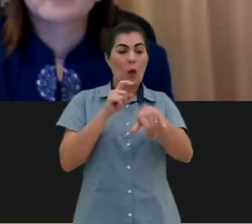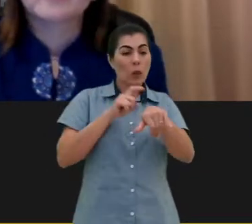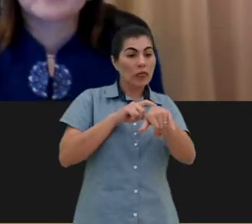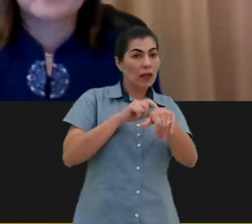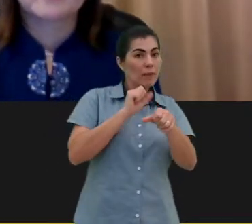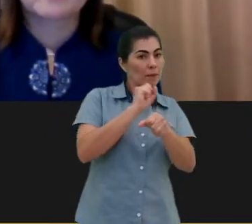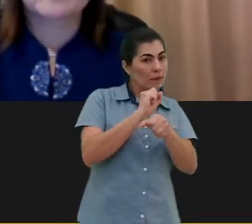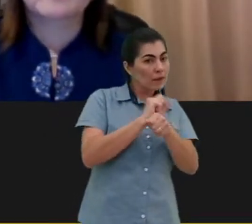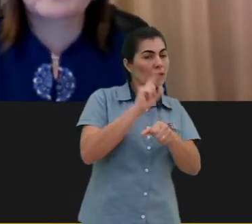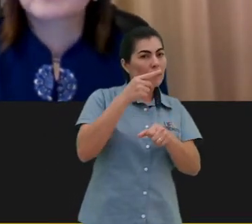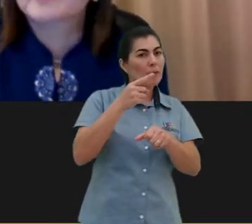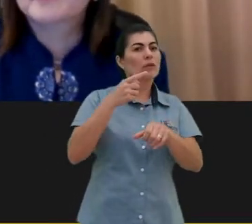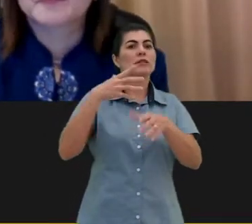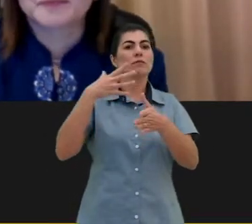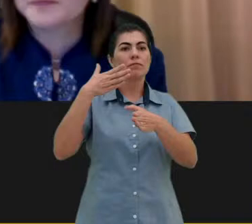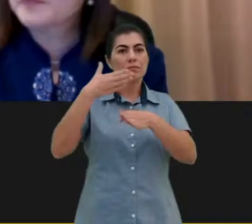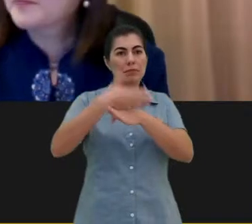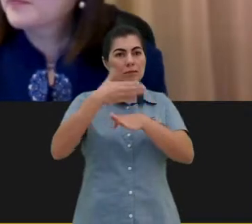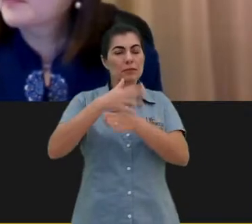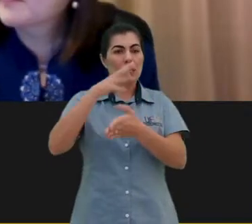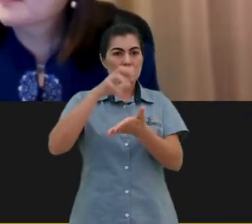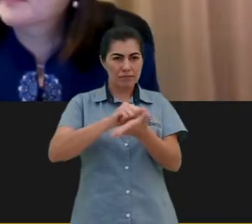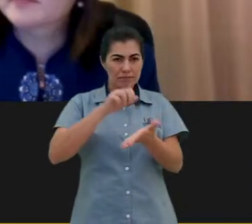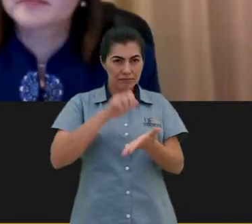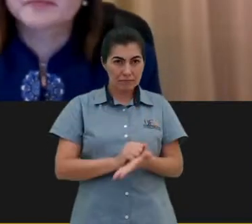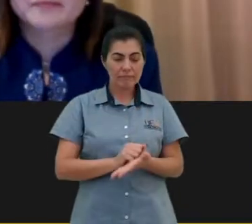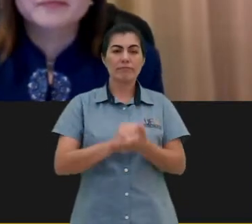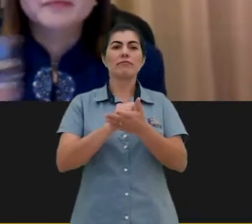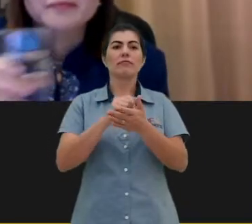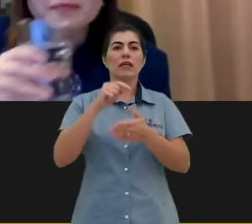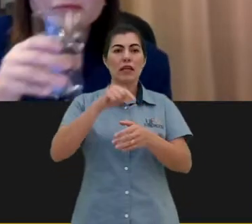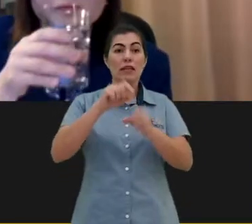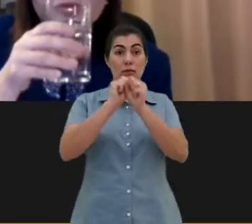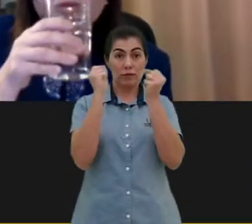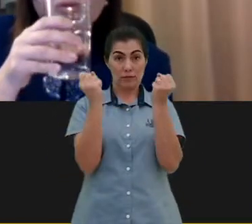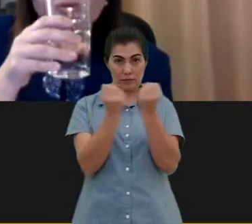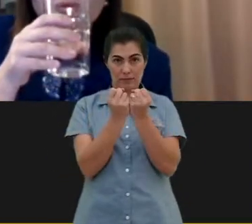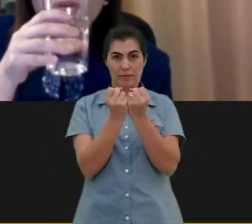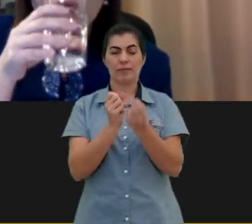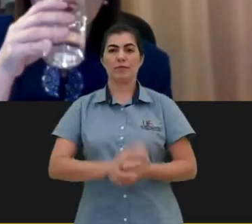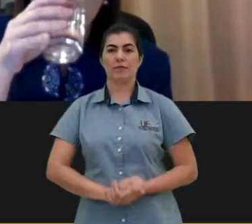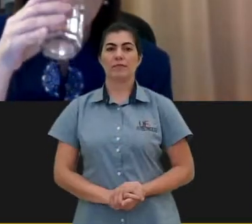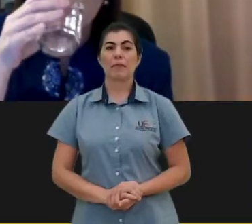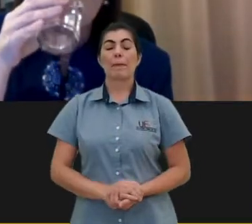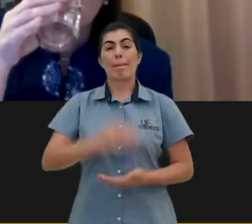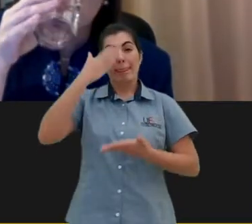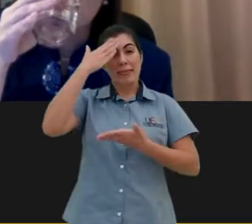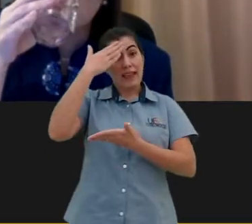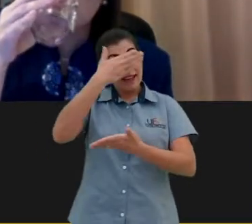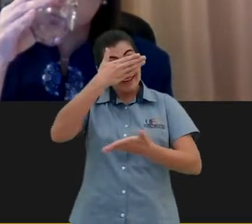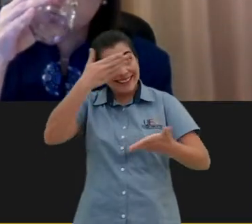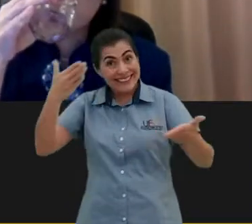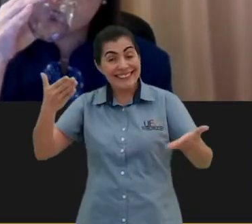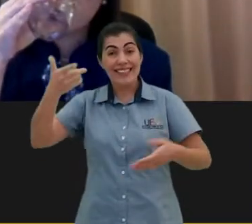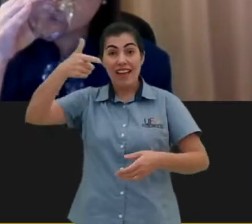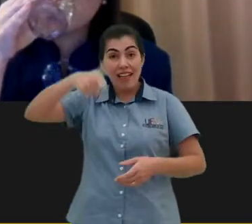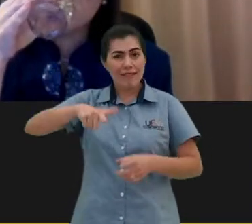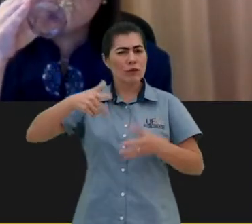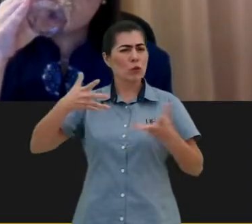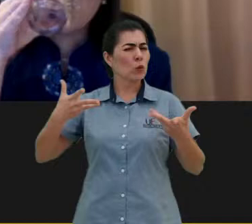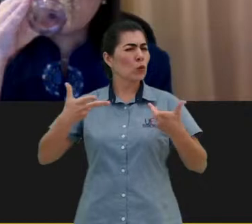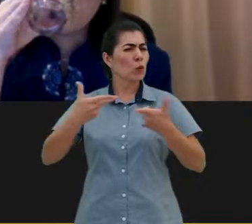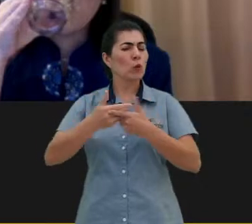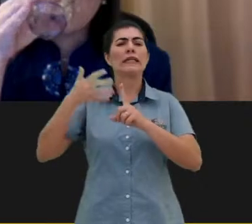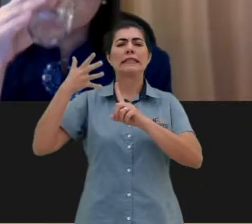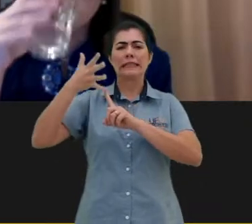confirmar a presença no evento. Professora, novamente volto a agradecer, que excelente palestra. Eu